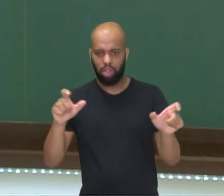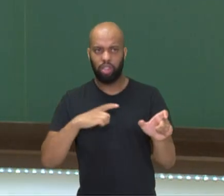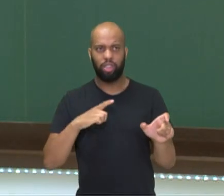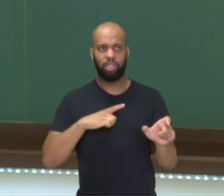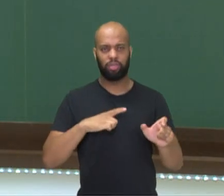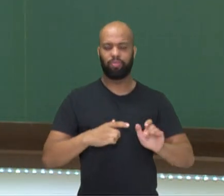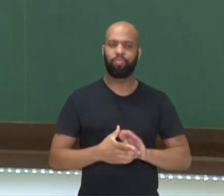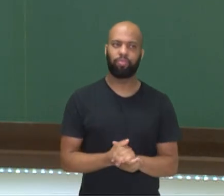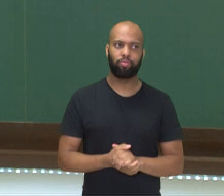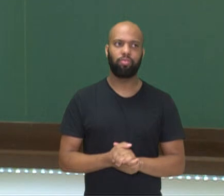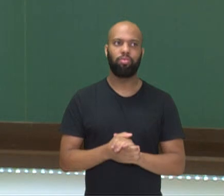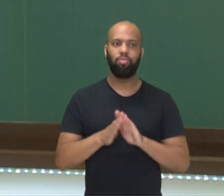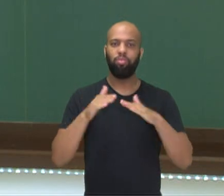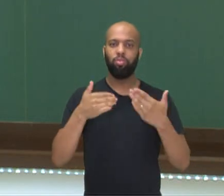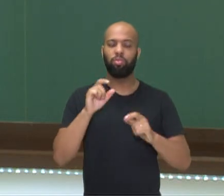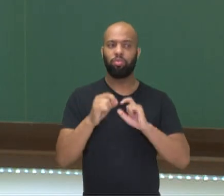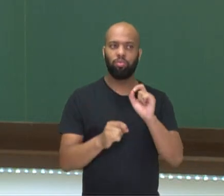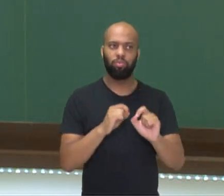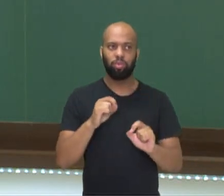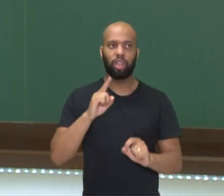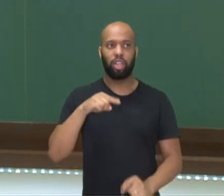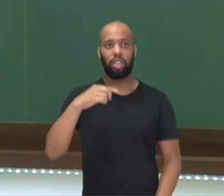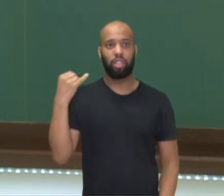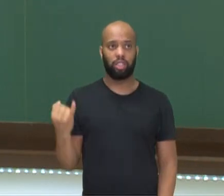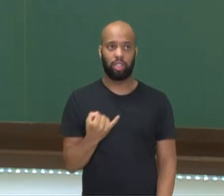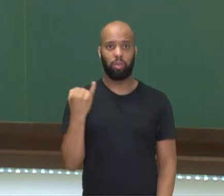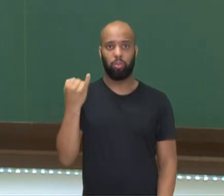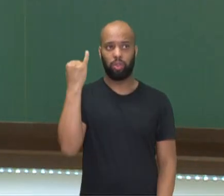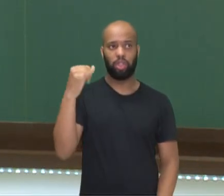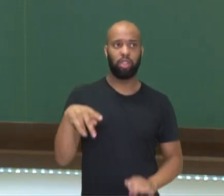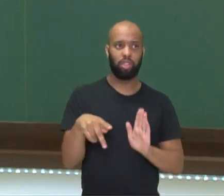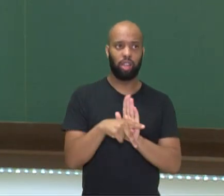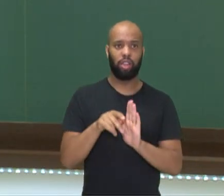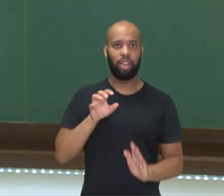frente, então vemos que é uma construção muito importante